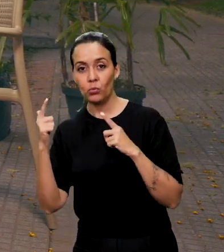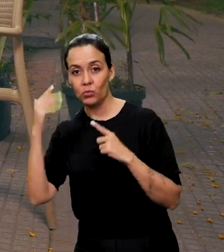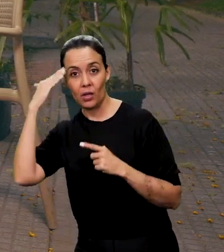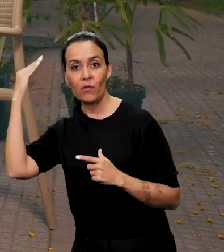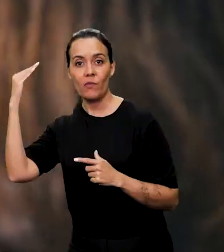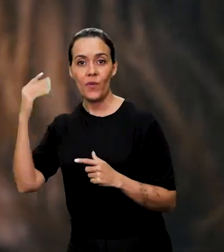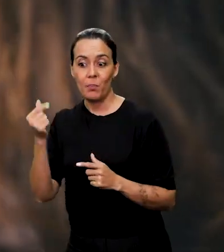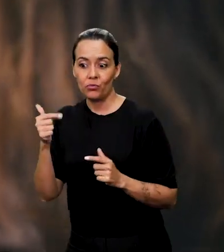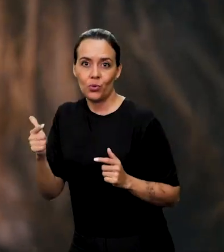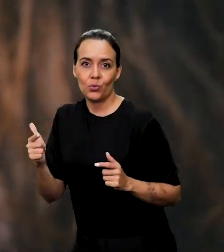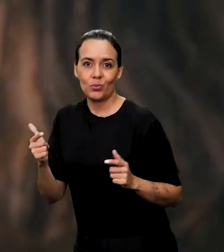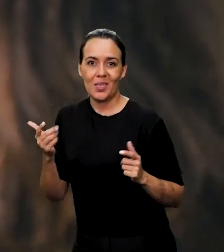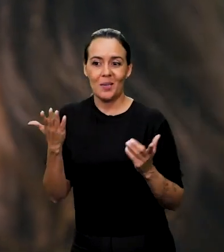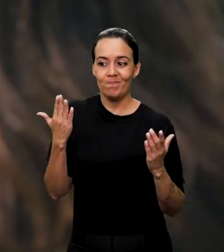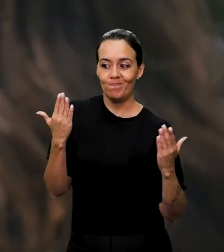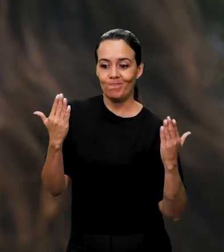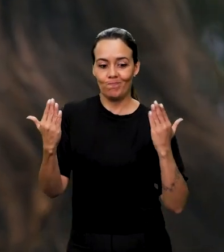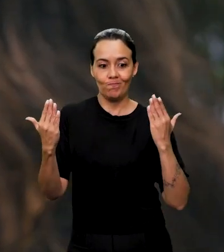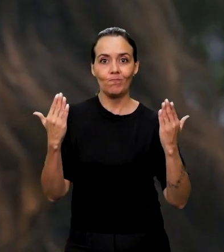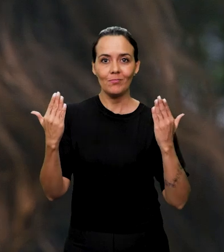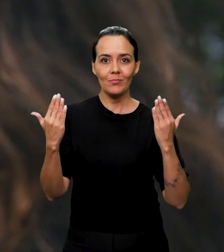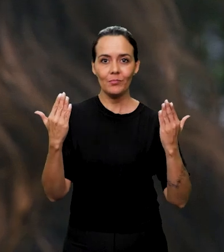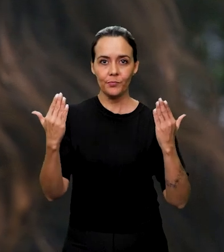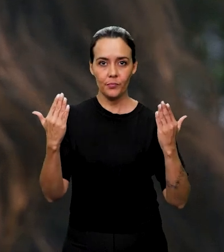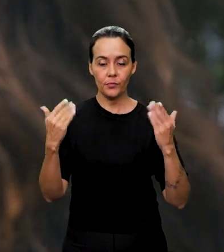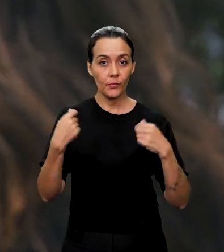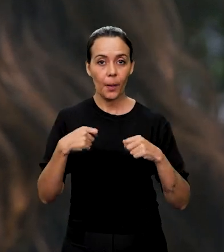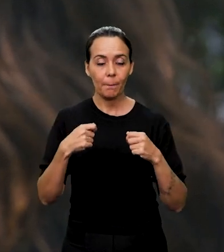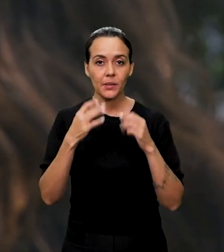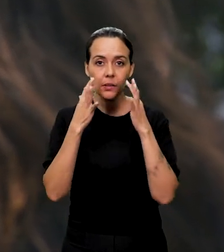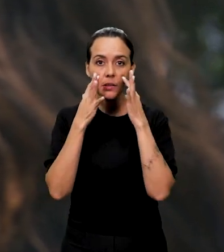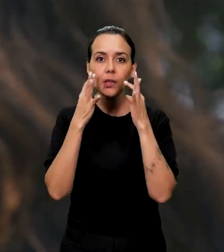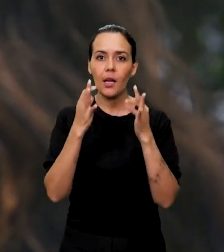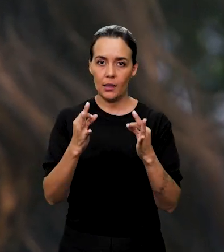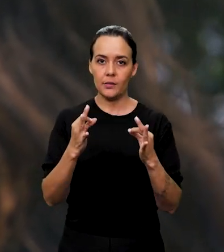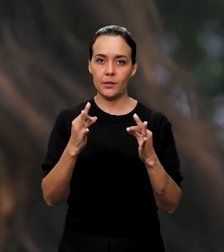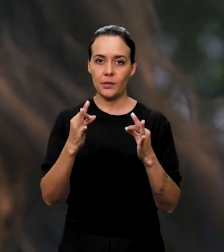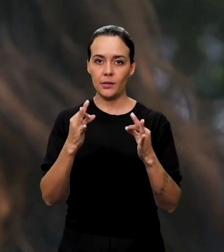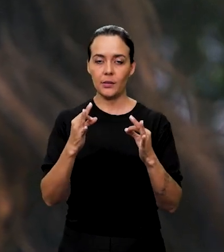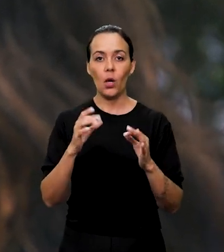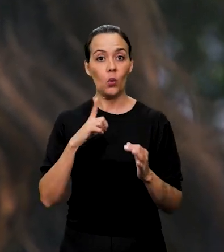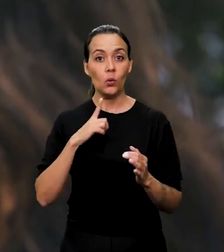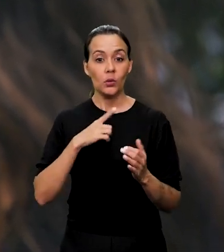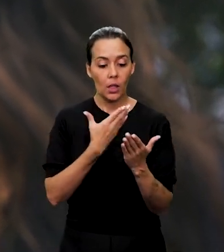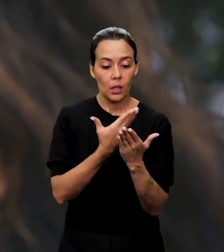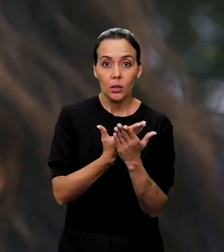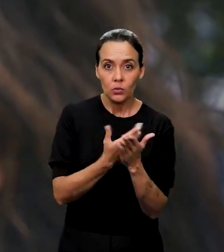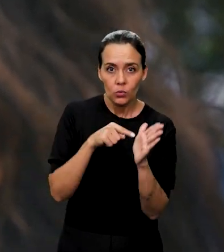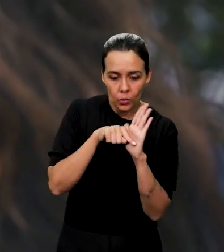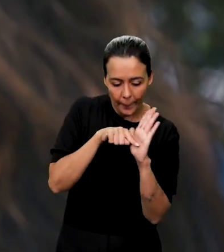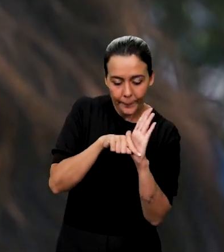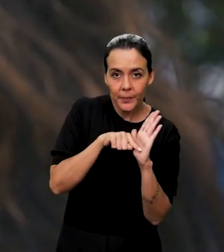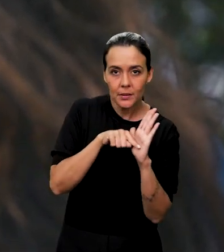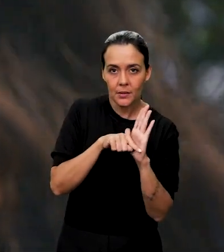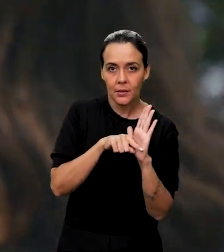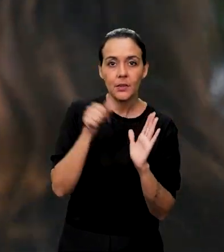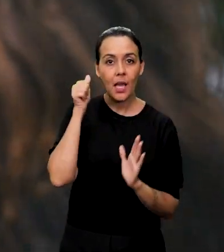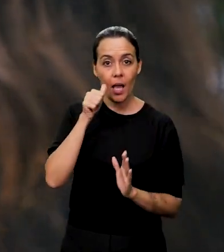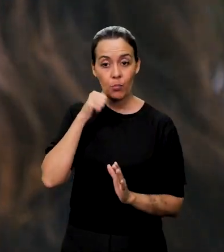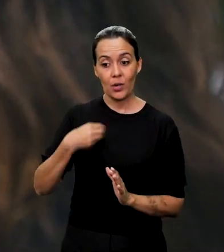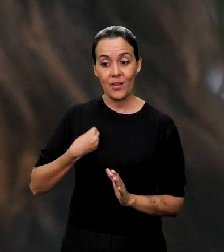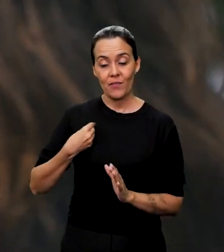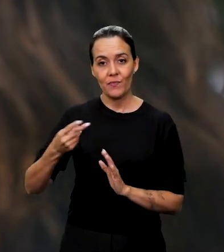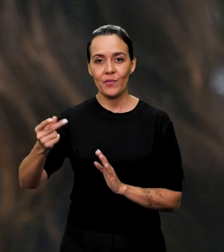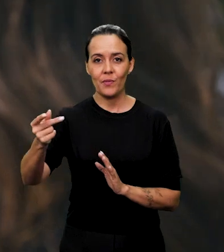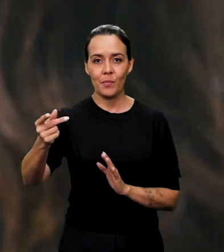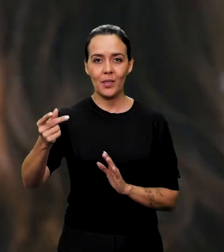essas celebridades. A gente tem estudos, e aí fica também uma atenção para a gente. A gente tem estudos mostrando que a mulher, ela vive mais do que o homem. Mas ela